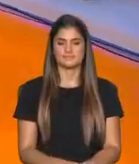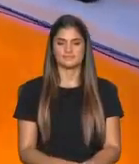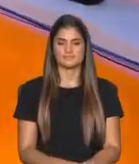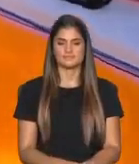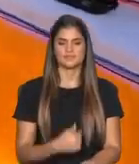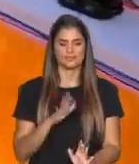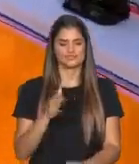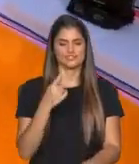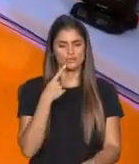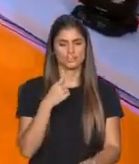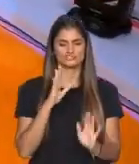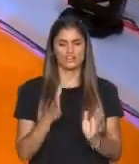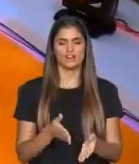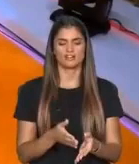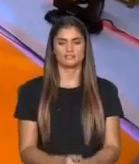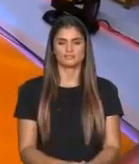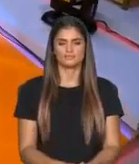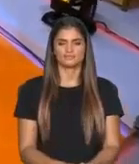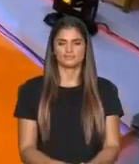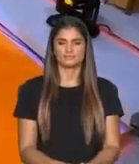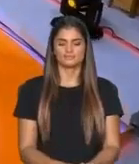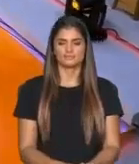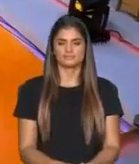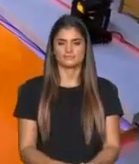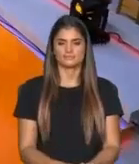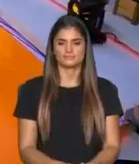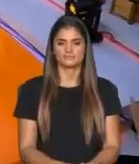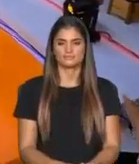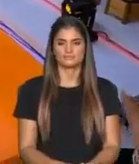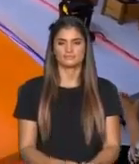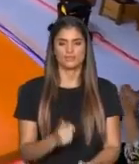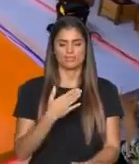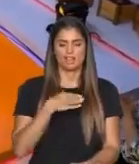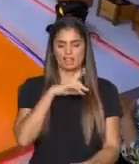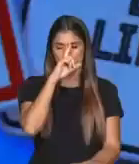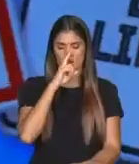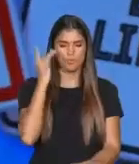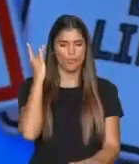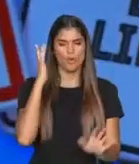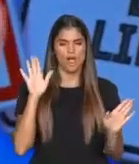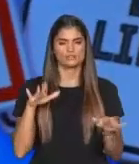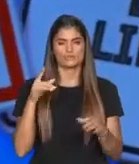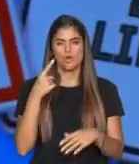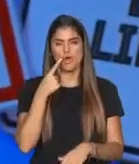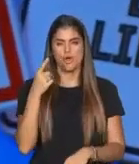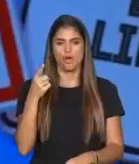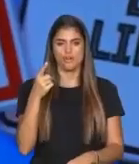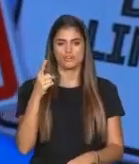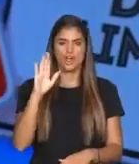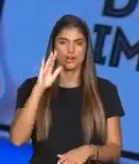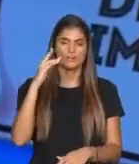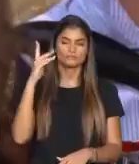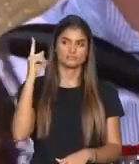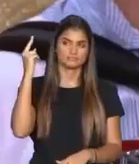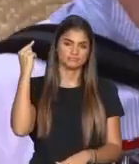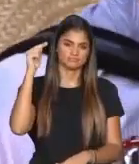Nisso já reparei eu, tu faz-me lembrar um anjo, olha, caído do céu.